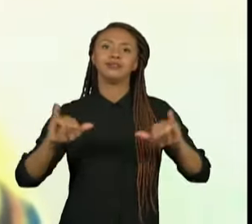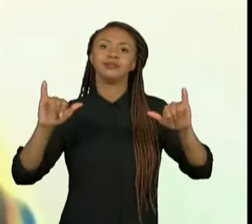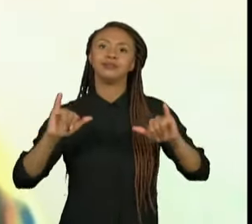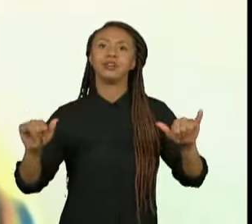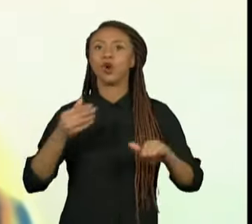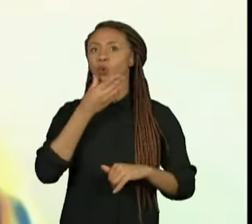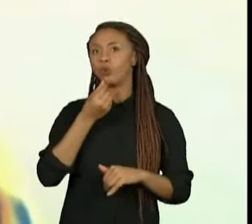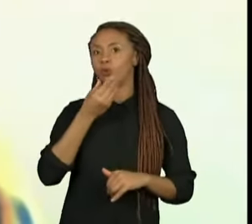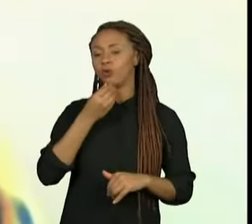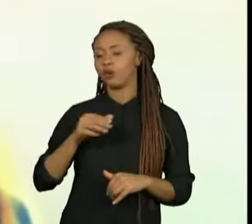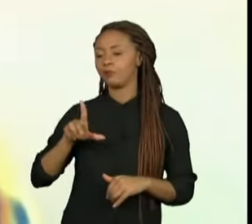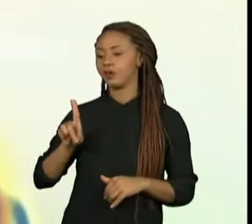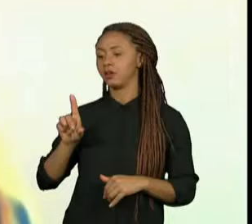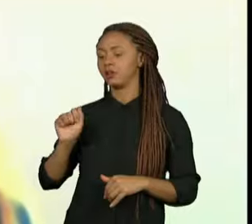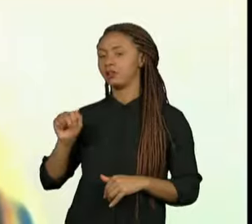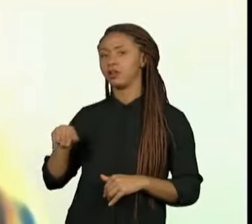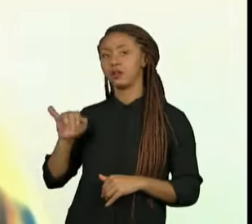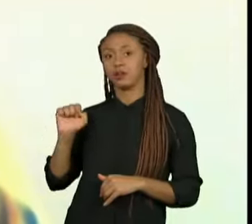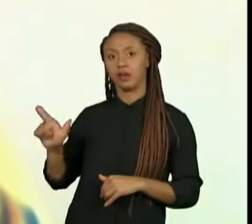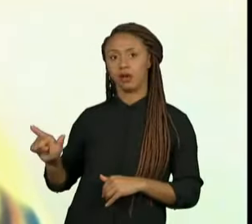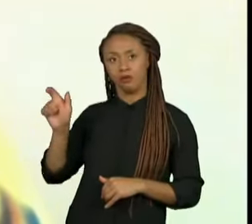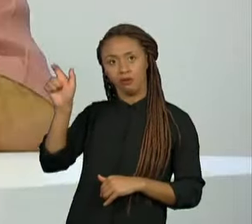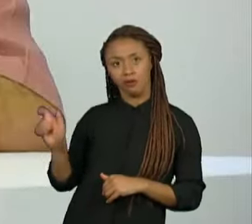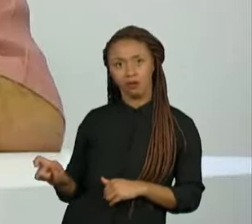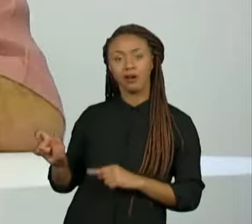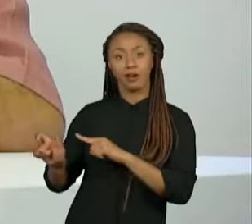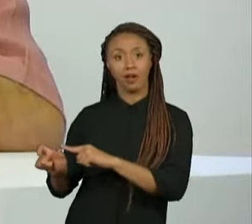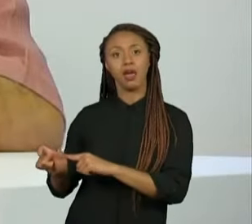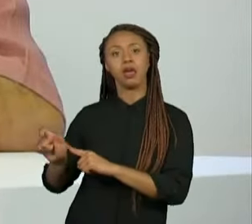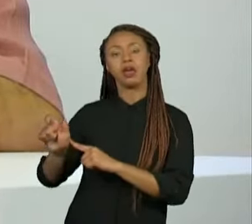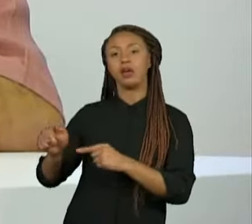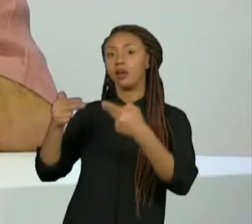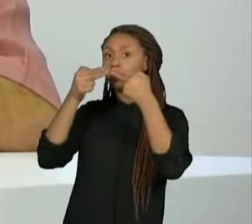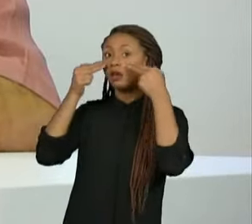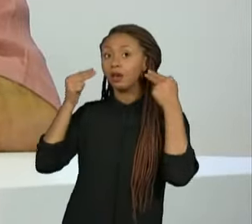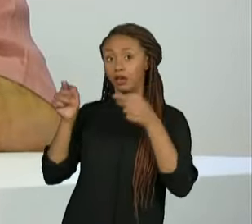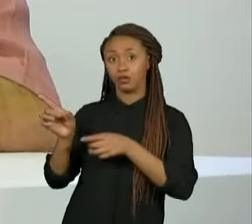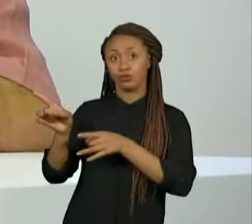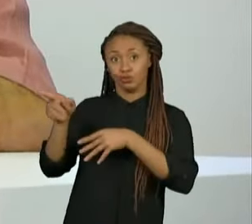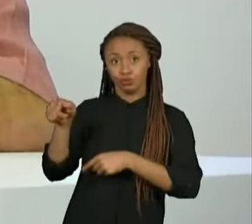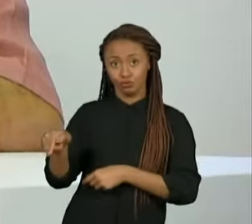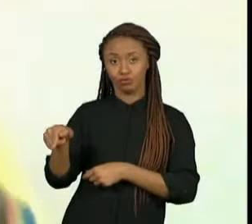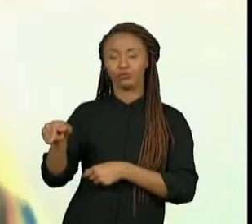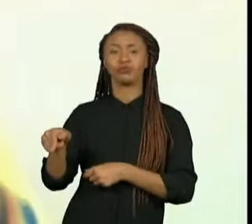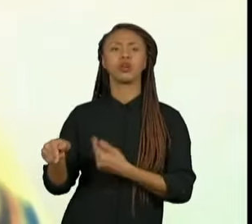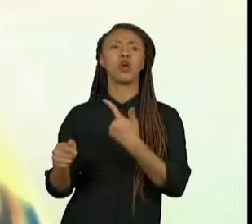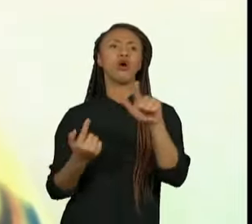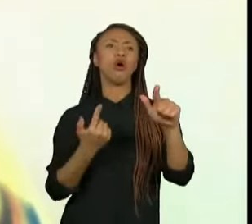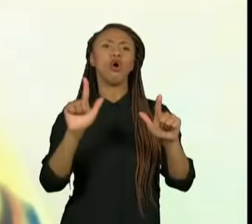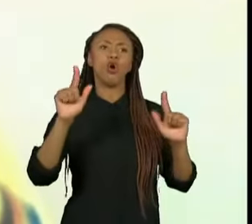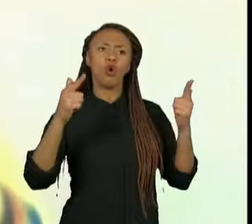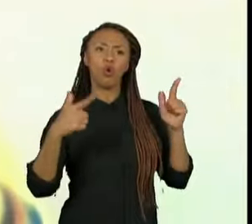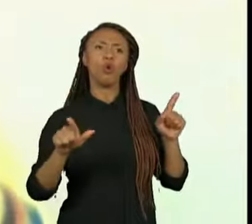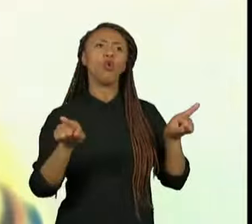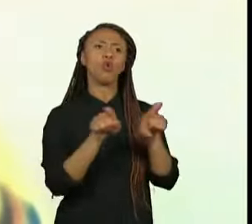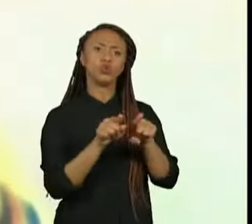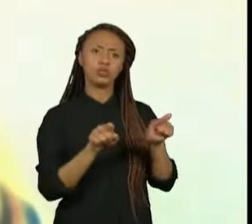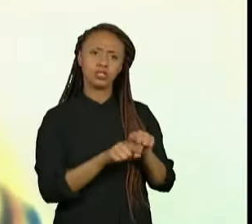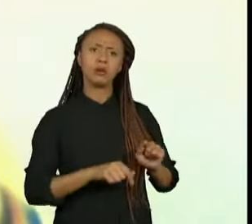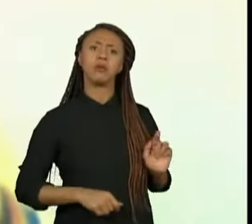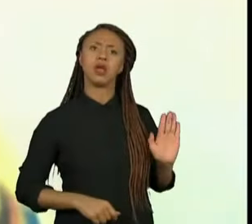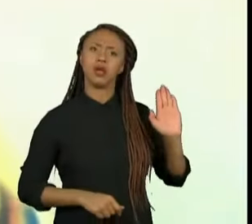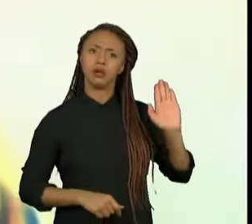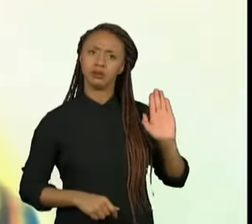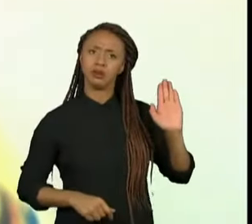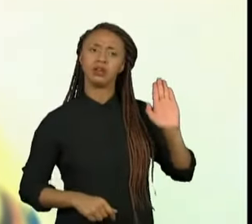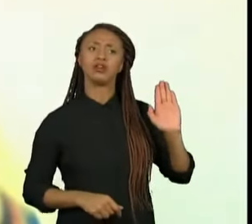Daniel Mundurucu, que é um sujeito indígena, e outros candidatos também. Então, eu